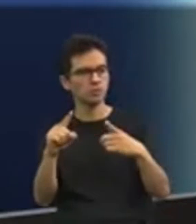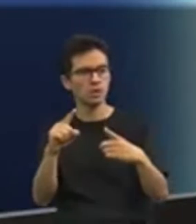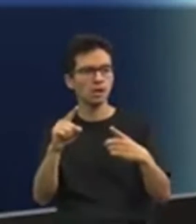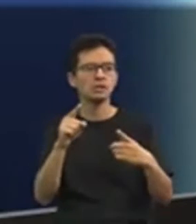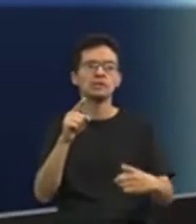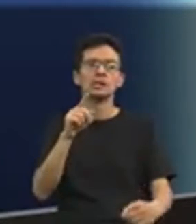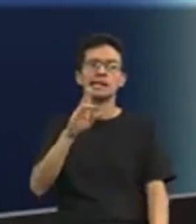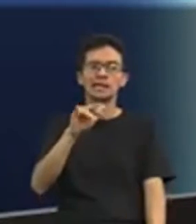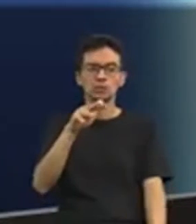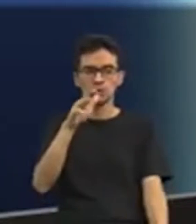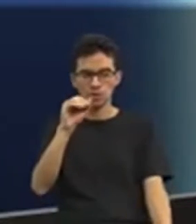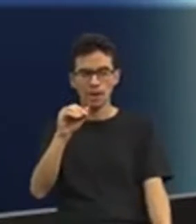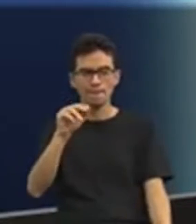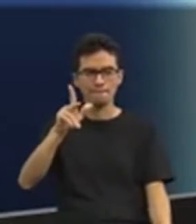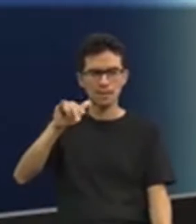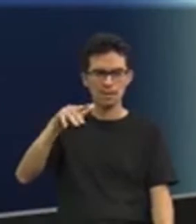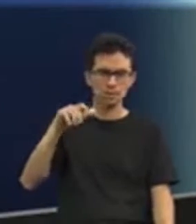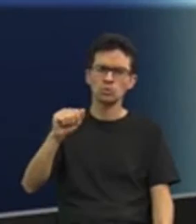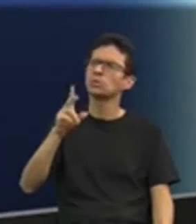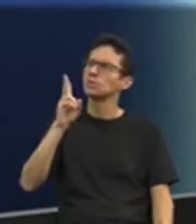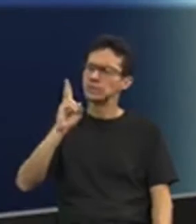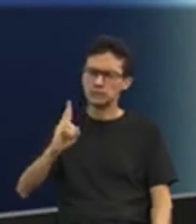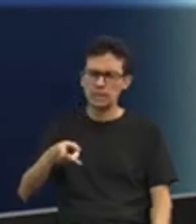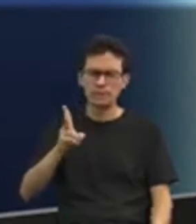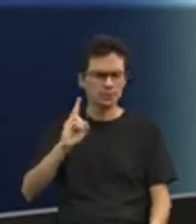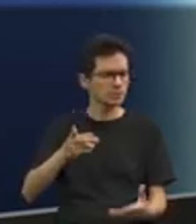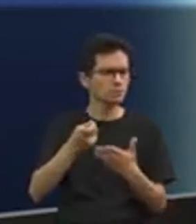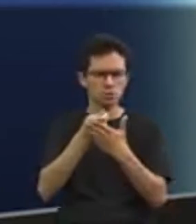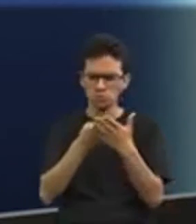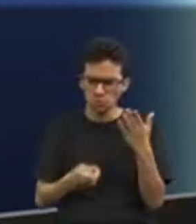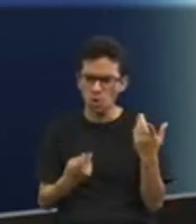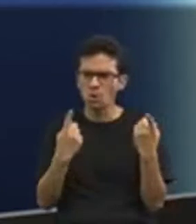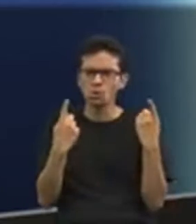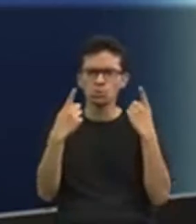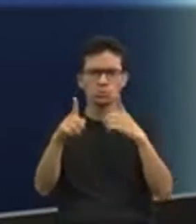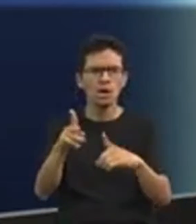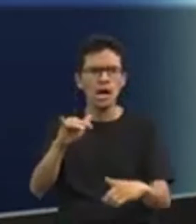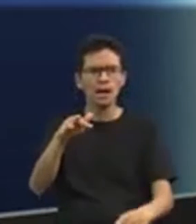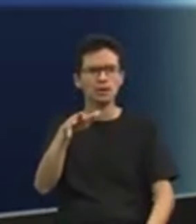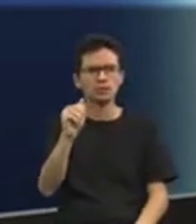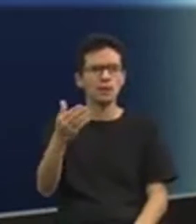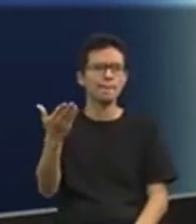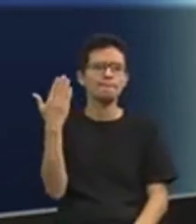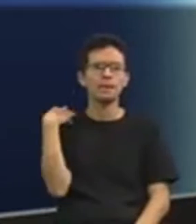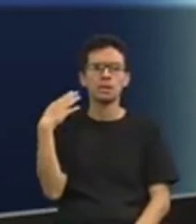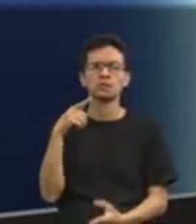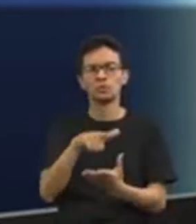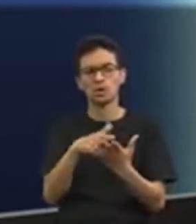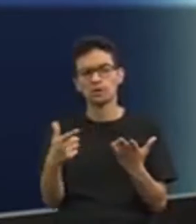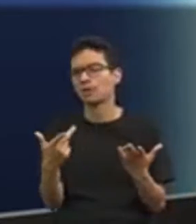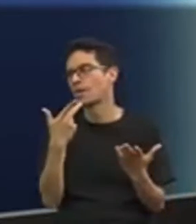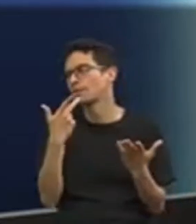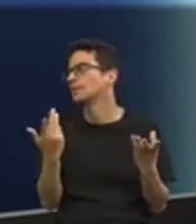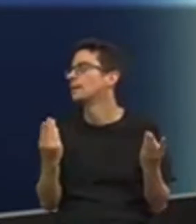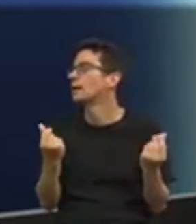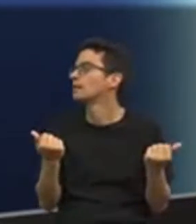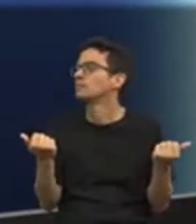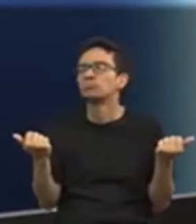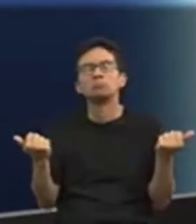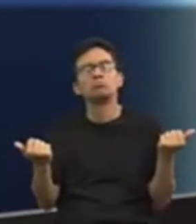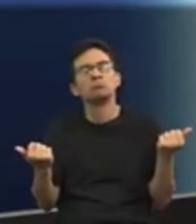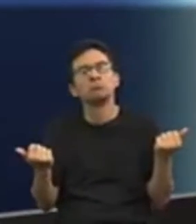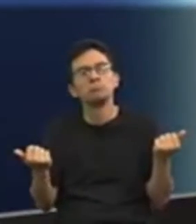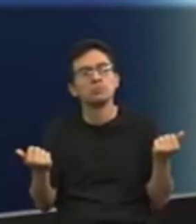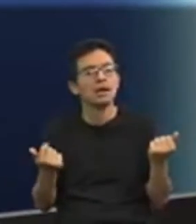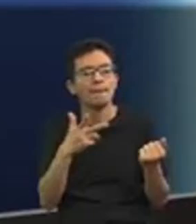ao Odorico Paraguaçu onde é que perderam sempre escrevia contra o Odorico Paraguaçu seu jornal era digamos assim é